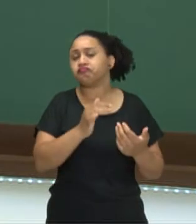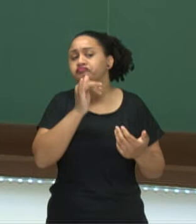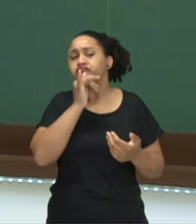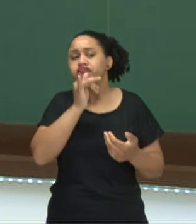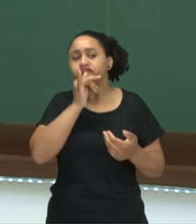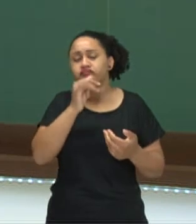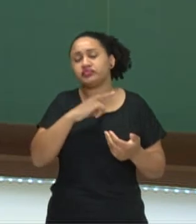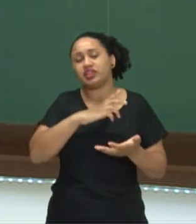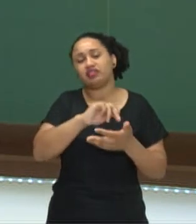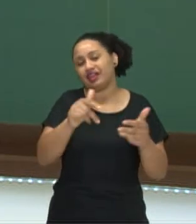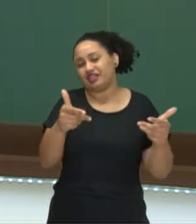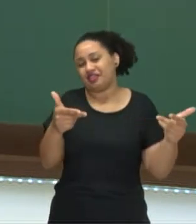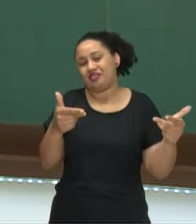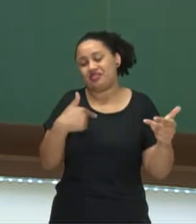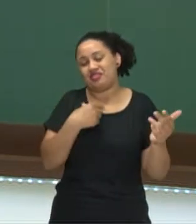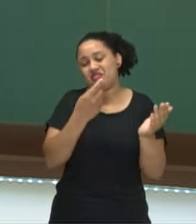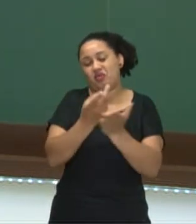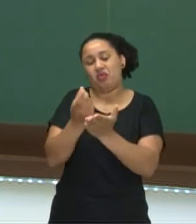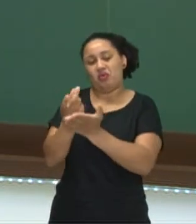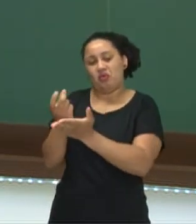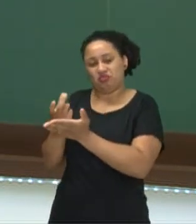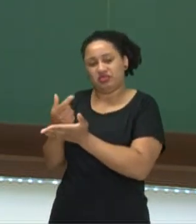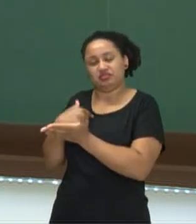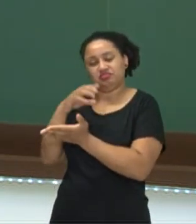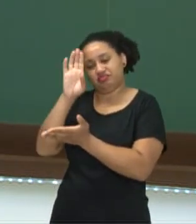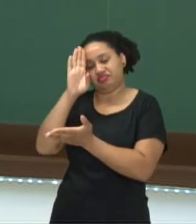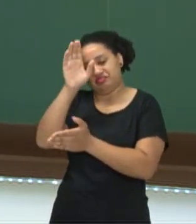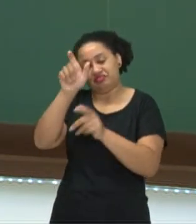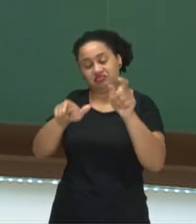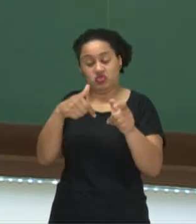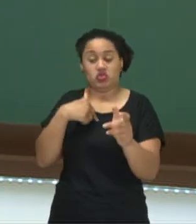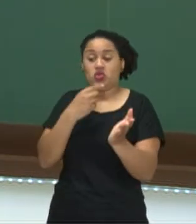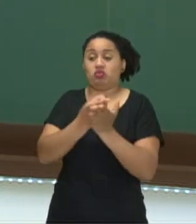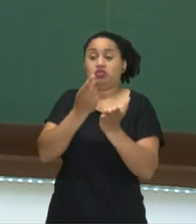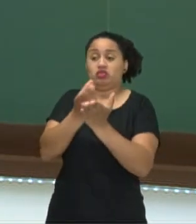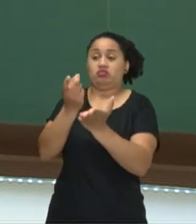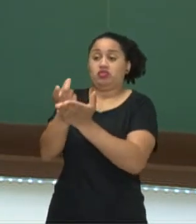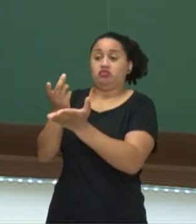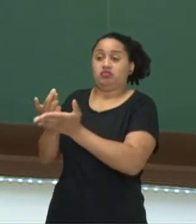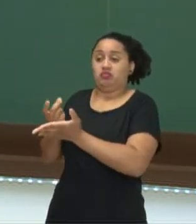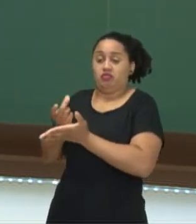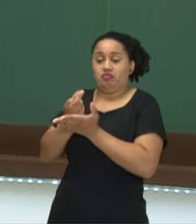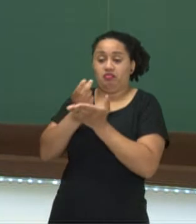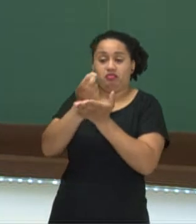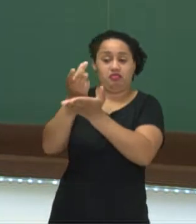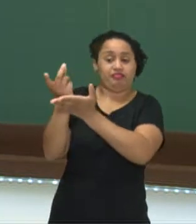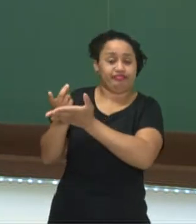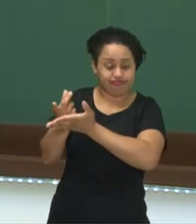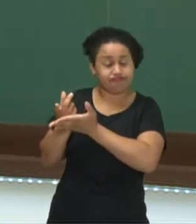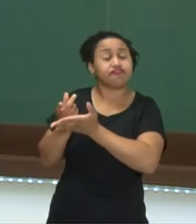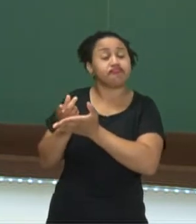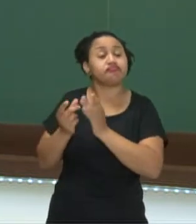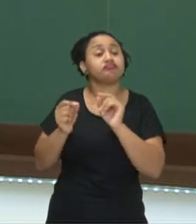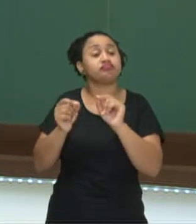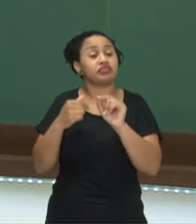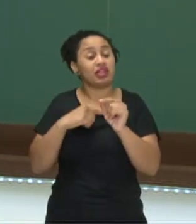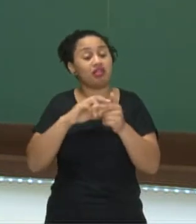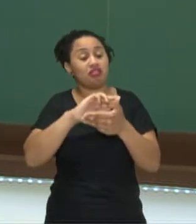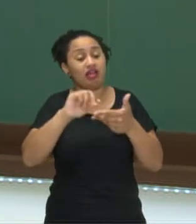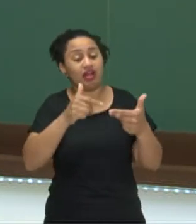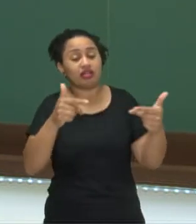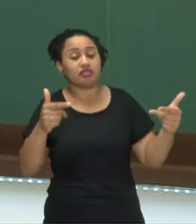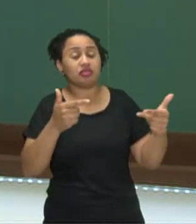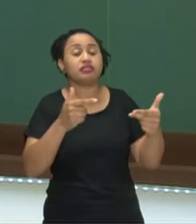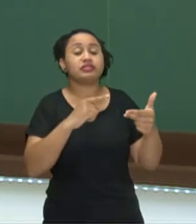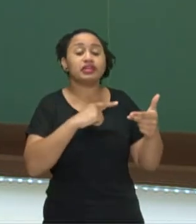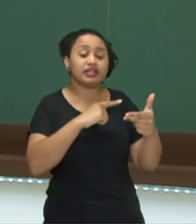tem várias coisas que você comprou, principalmente aquelas pessoas que eram compulsivas em compra, tem várias coisas que você tem